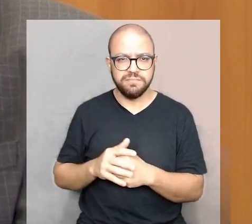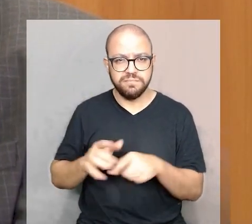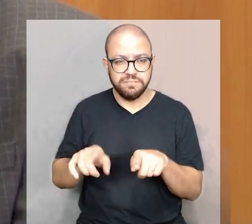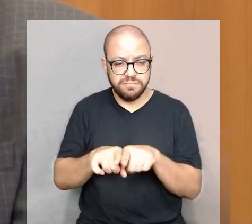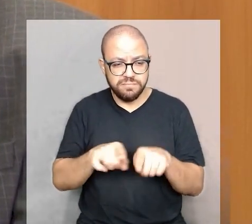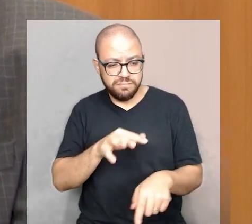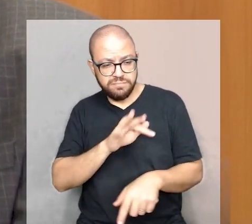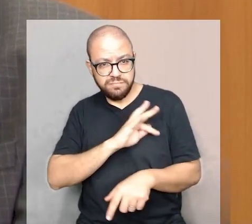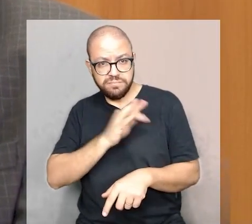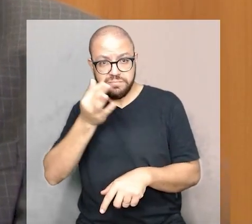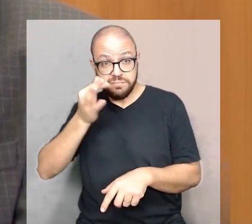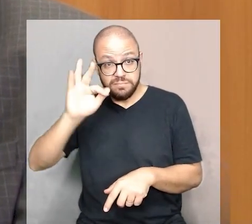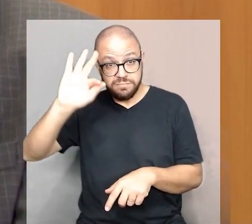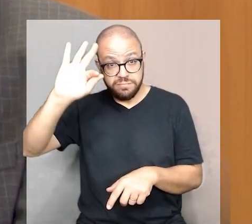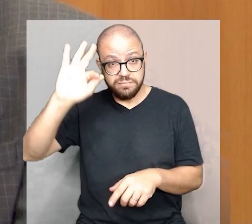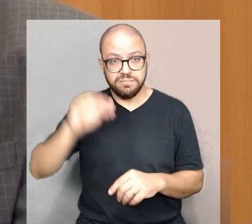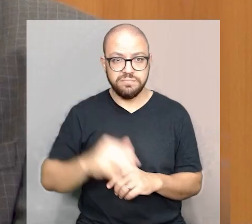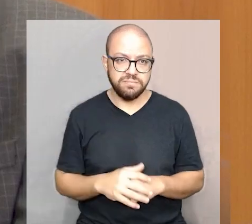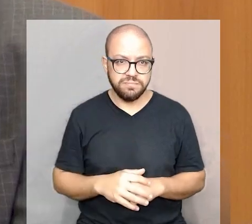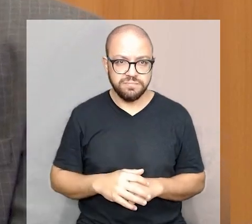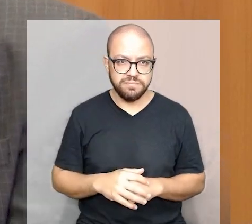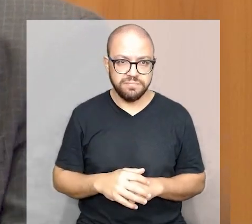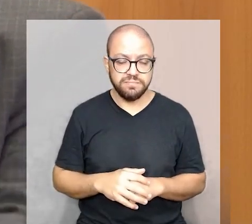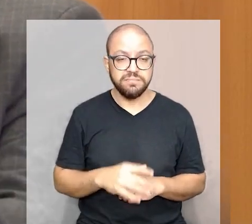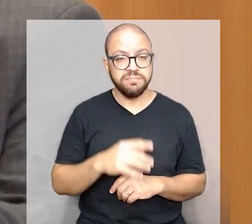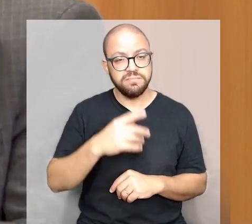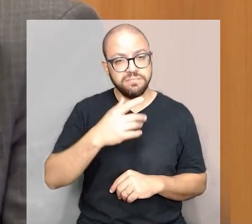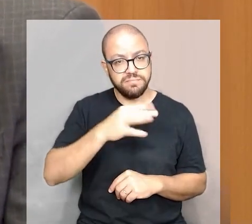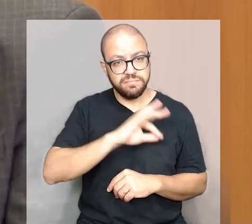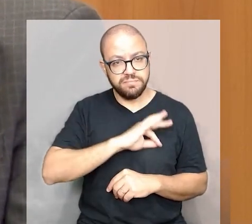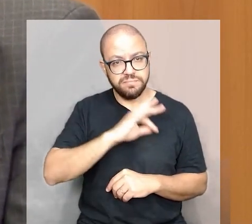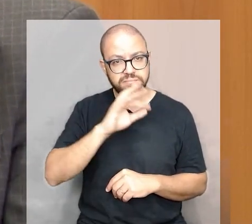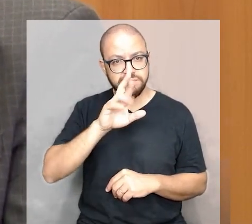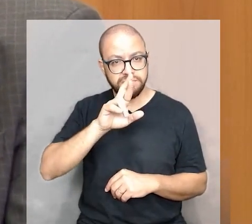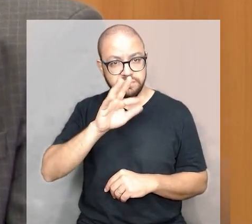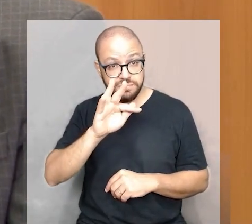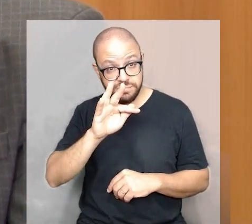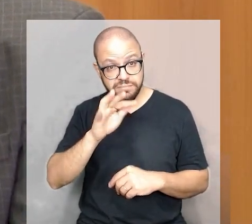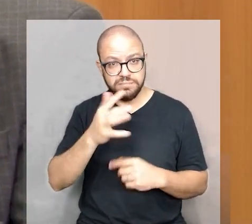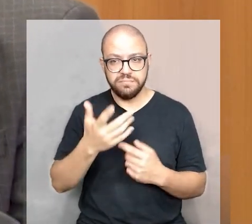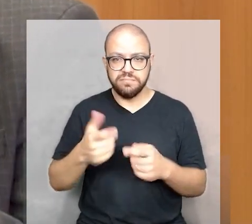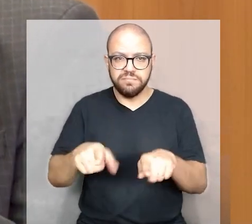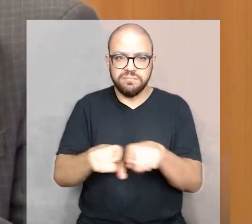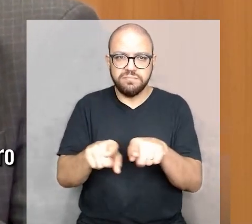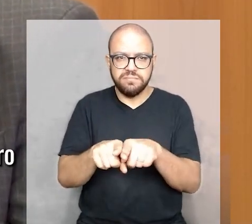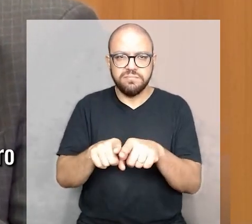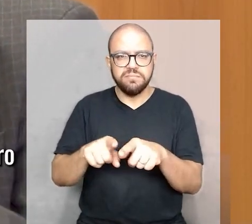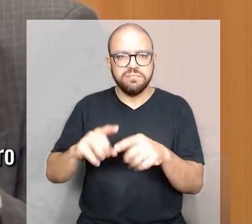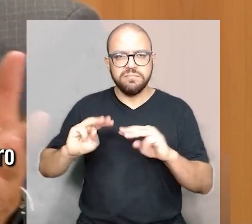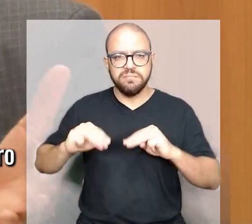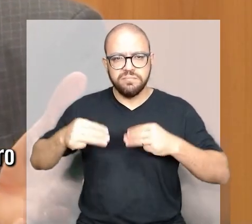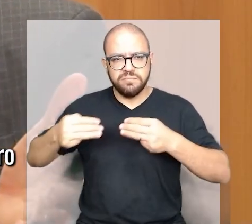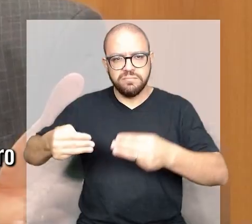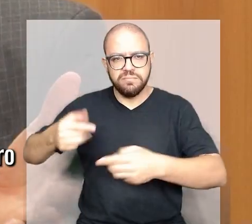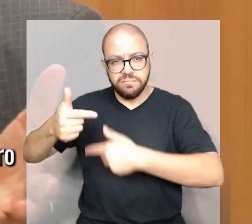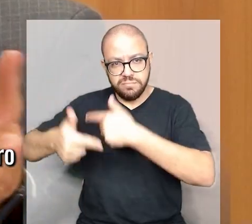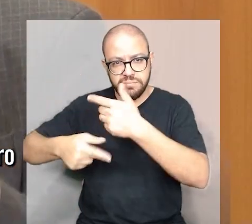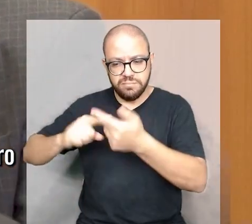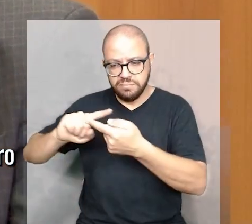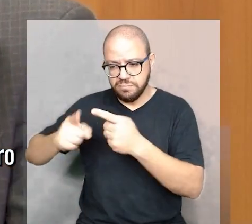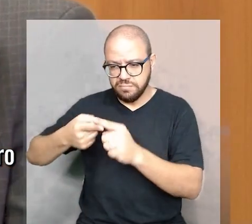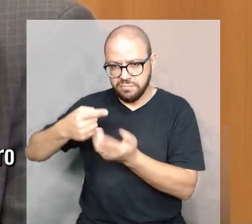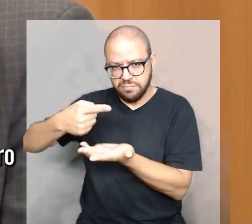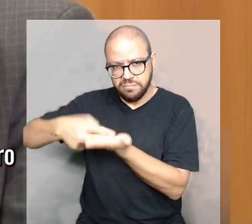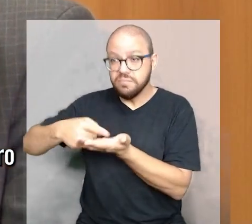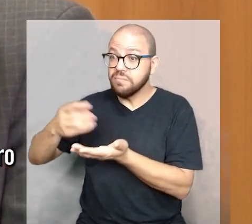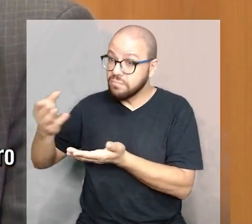a Polícia Federal, a Polícia Rodoviária Federal, ou seja, o Ministério da Justiça, o Ministério do Trabalho e Emprego, a gente assinou um acordo aqui, inclusive